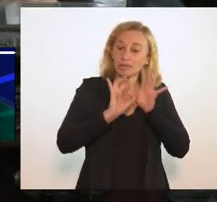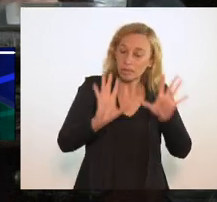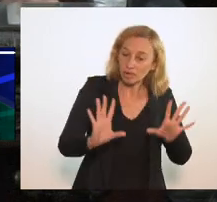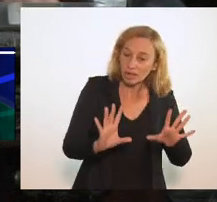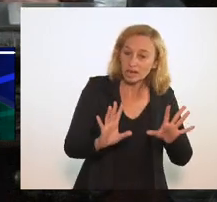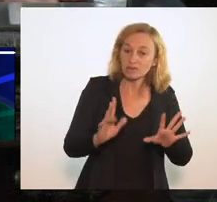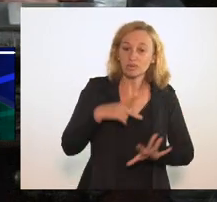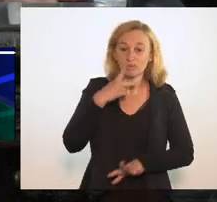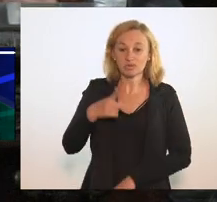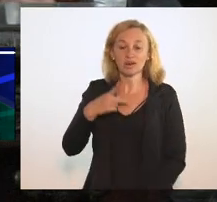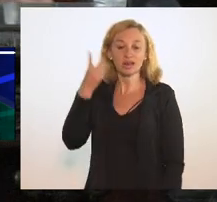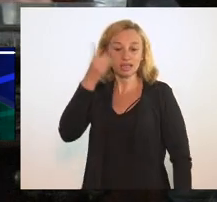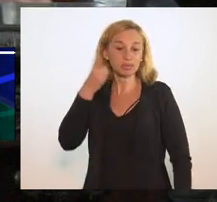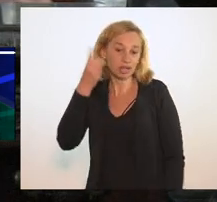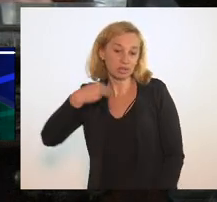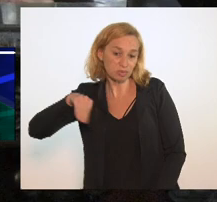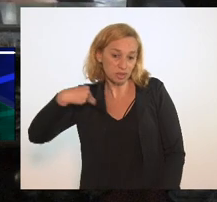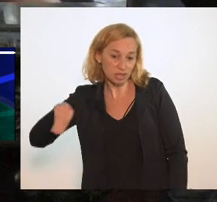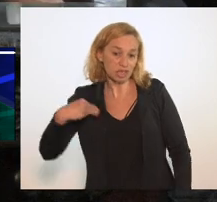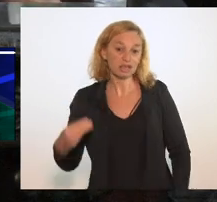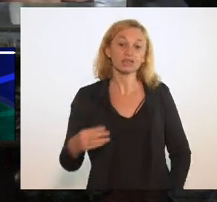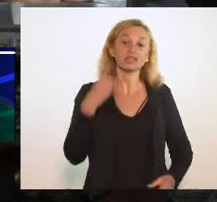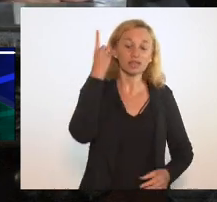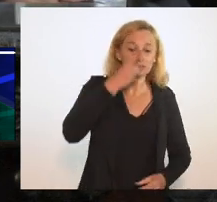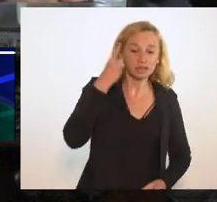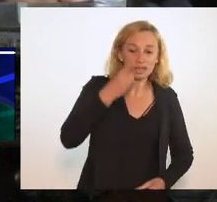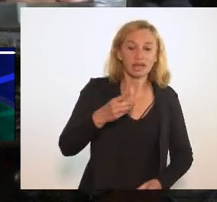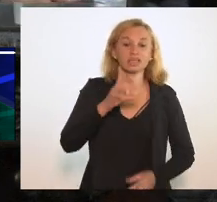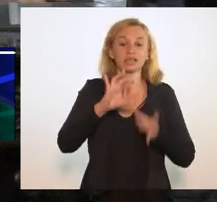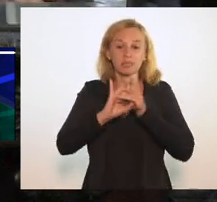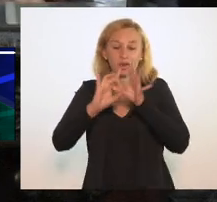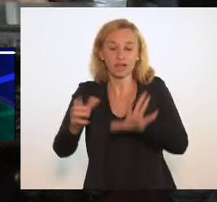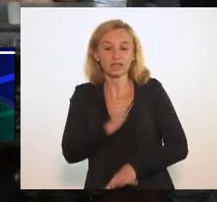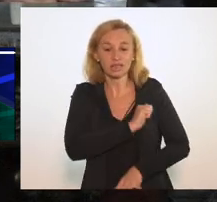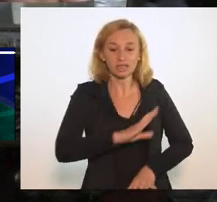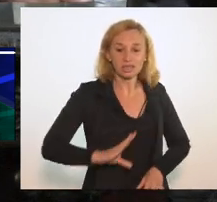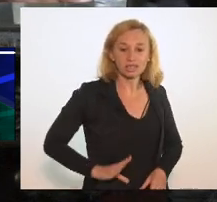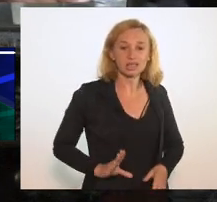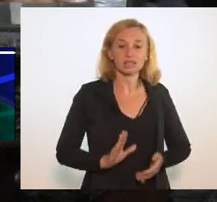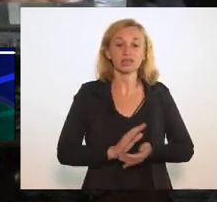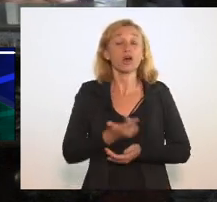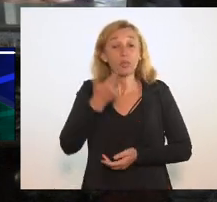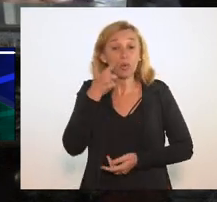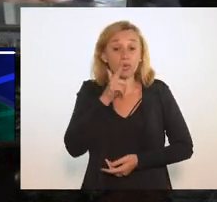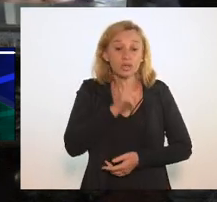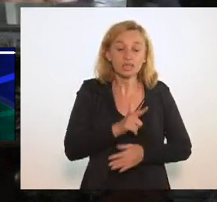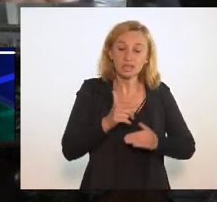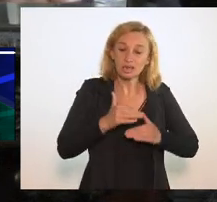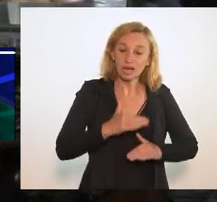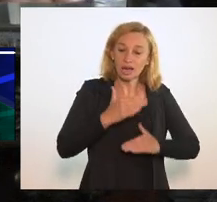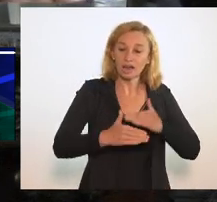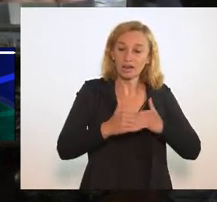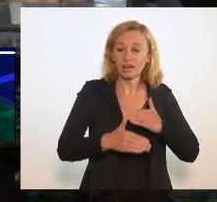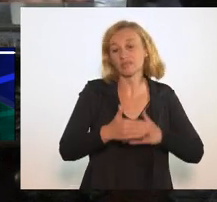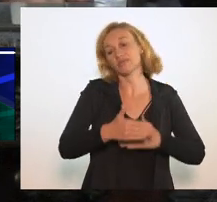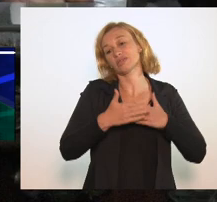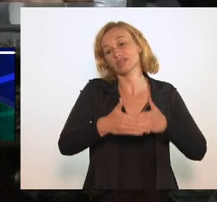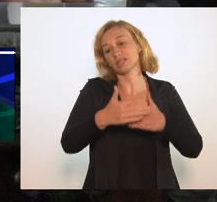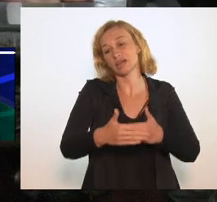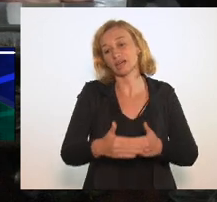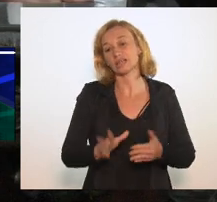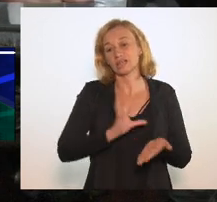como diz o deputado Mink, deputado democrático André Siciliano, por conseguir avançar nessas pautas que